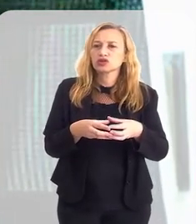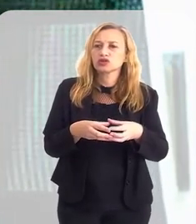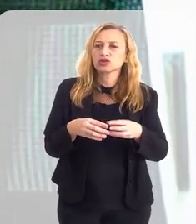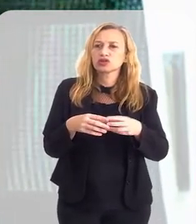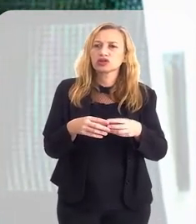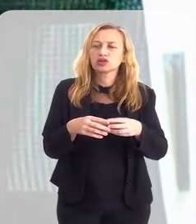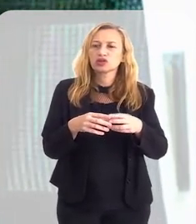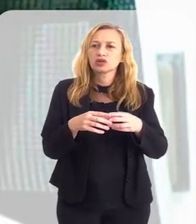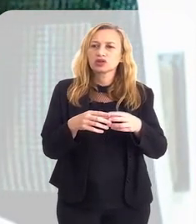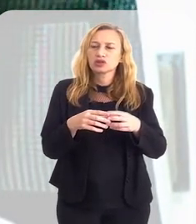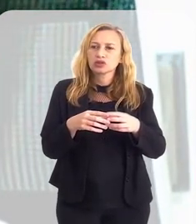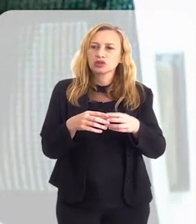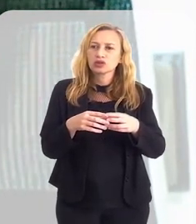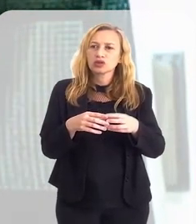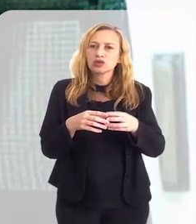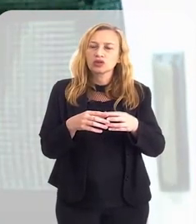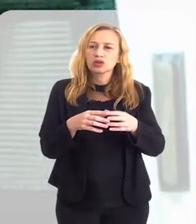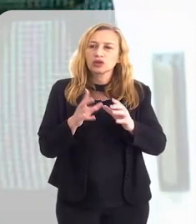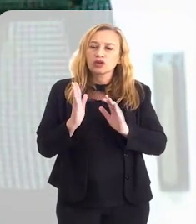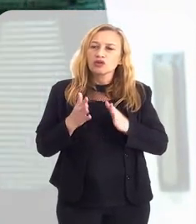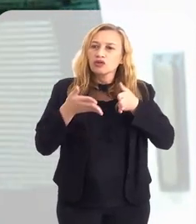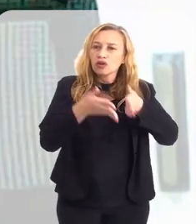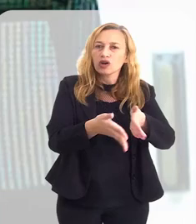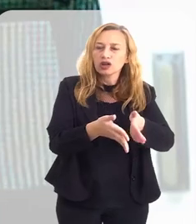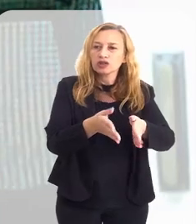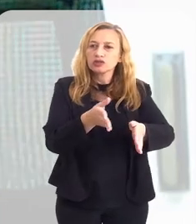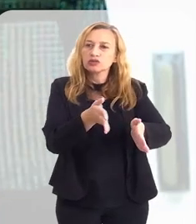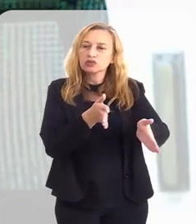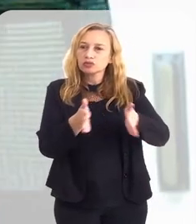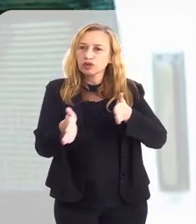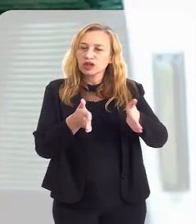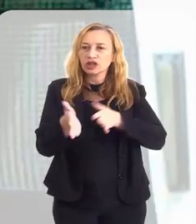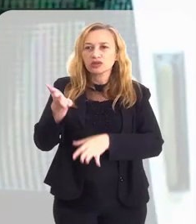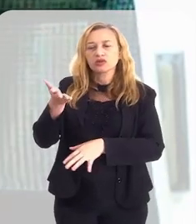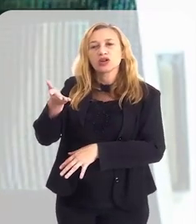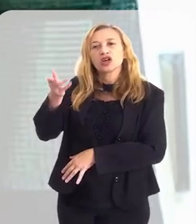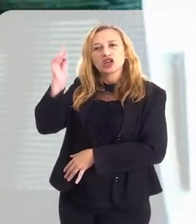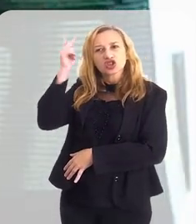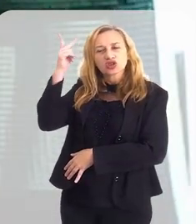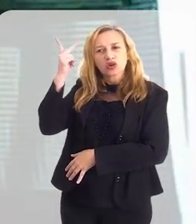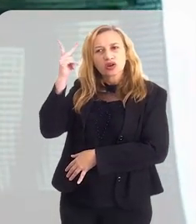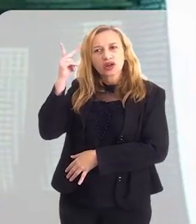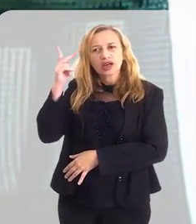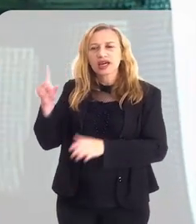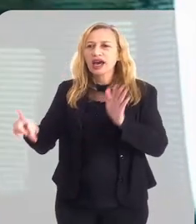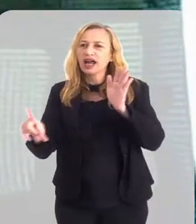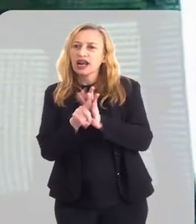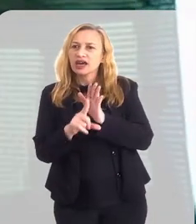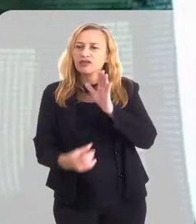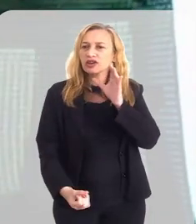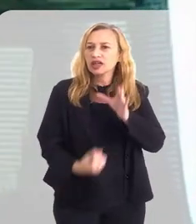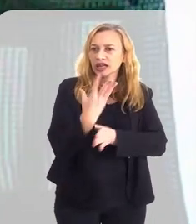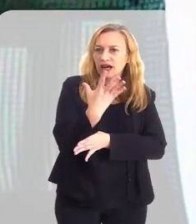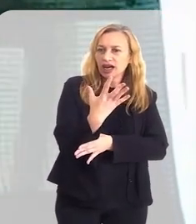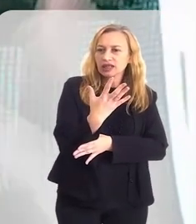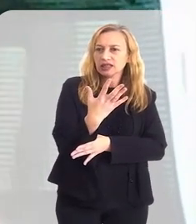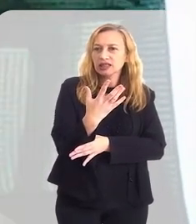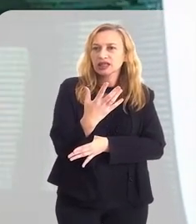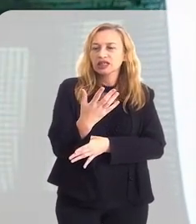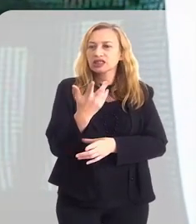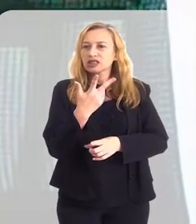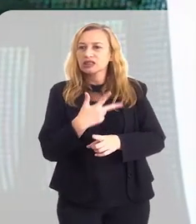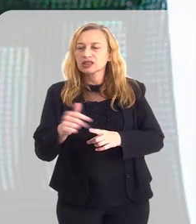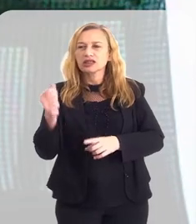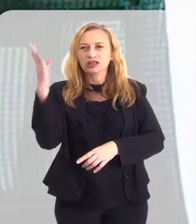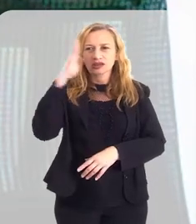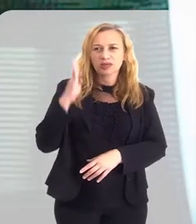previsões concentrando-os ao momento histórico em que essa lei foi, né, sancionada. Por quê? Porque a gente vivencia